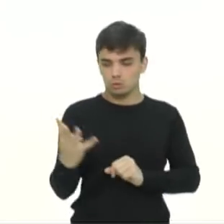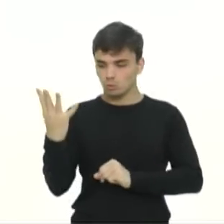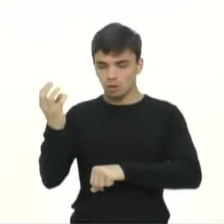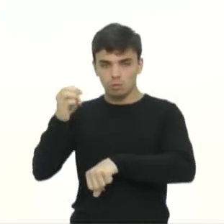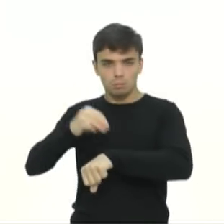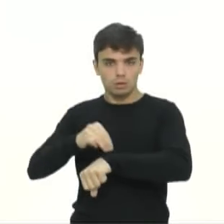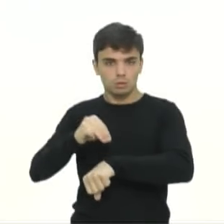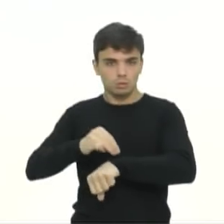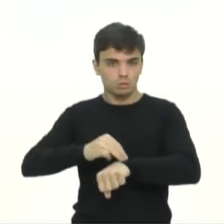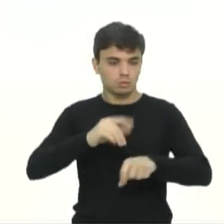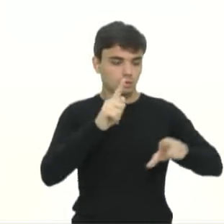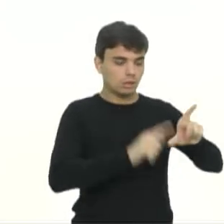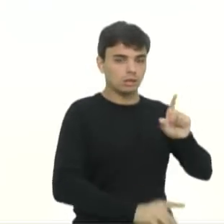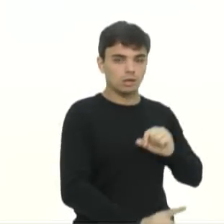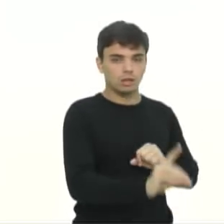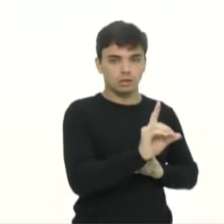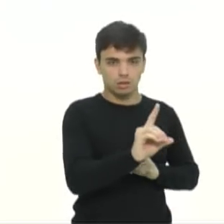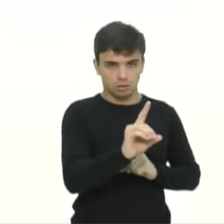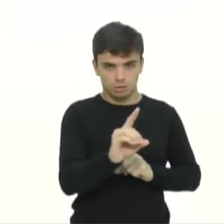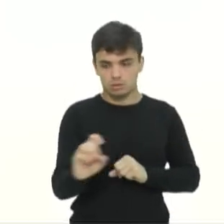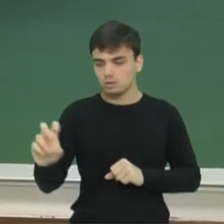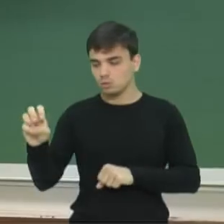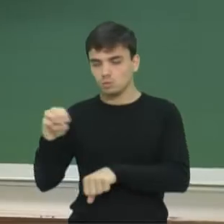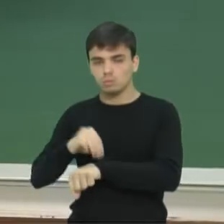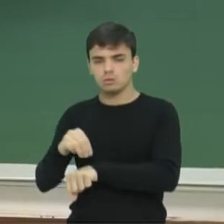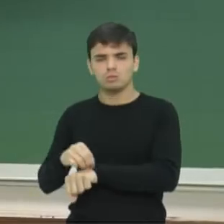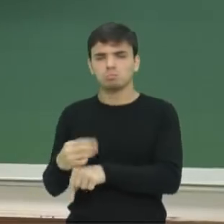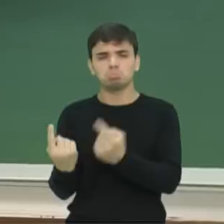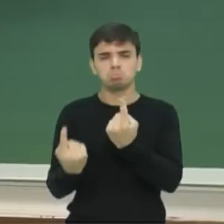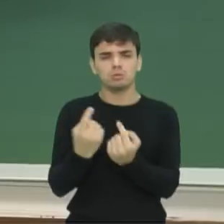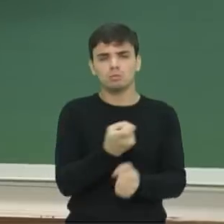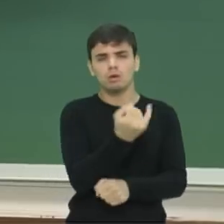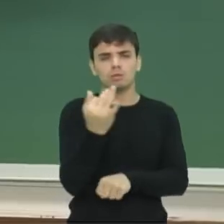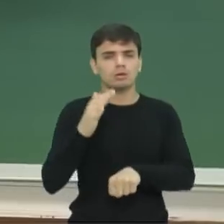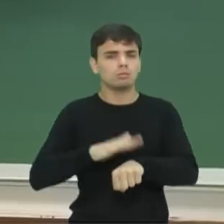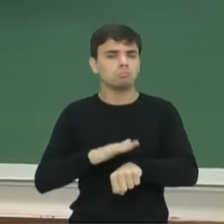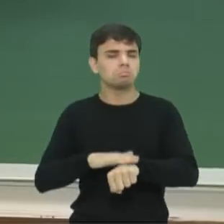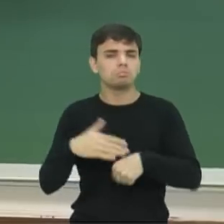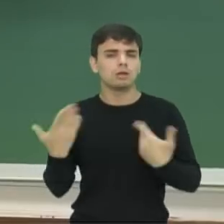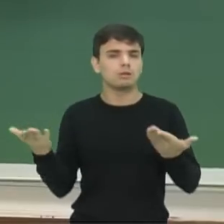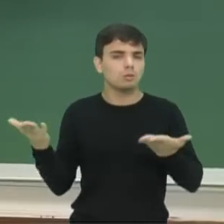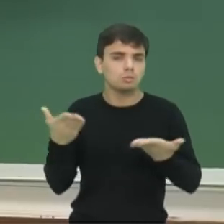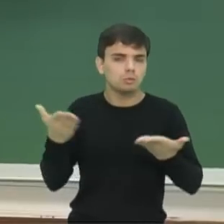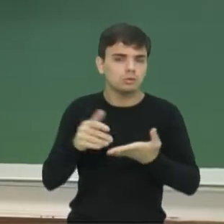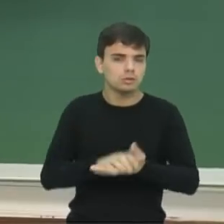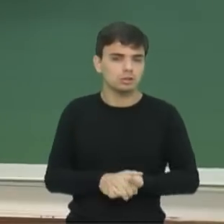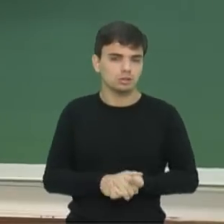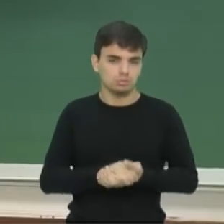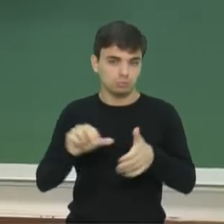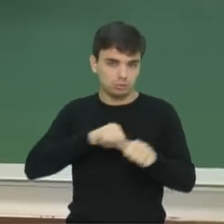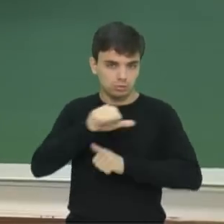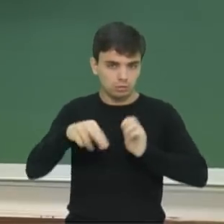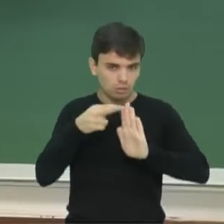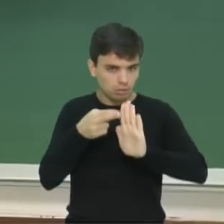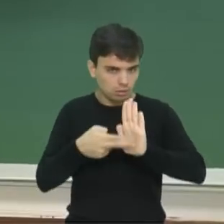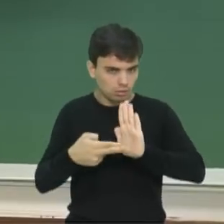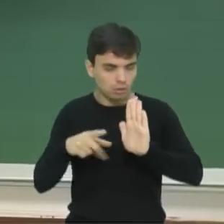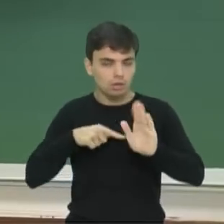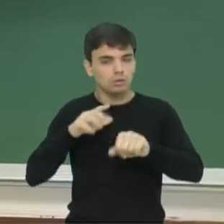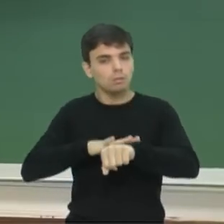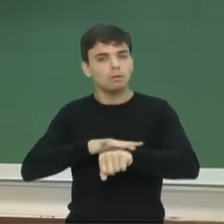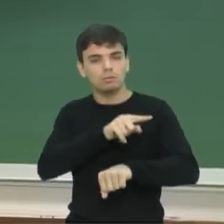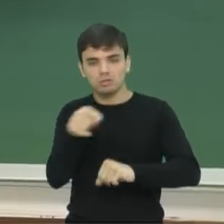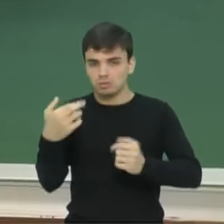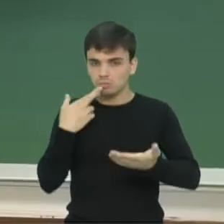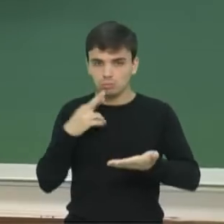minutos. Ou letra D, 5 minutos. Então, qual que é a duração de um combate de judô hoje, com a mudança nas regras? Vão ter um tempinho para realizar